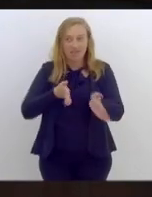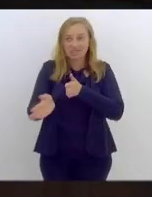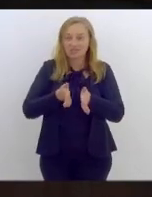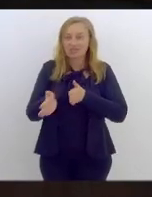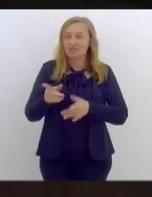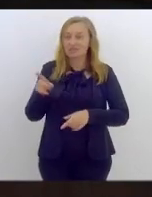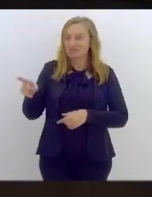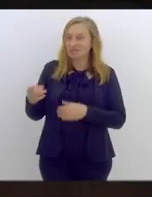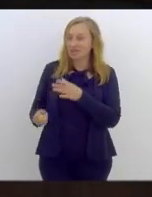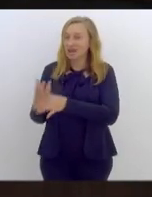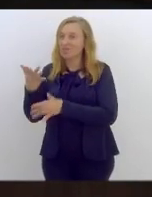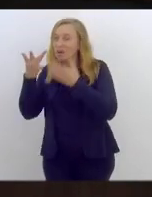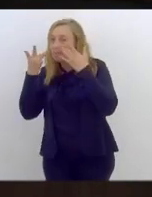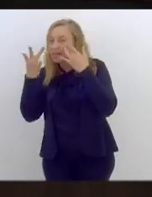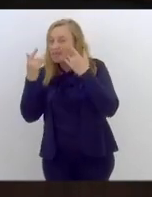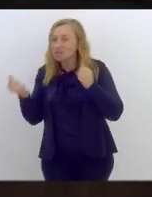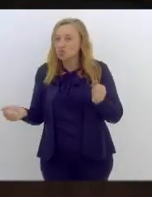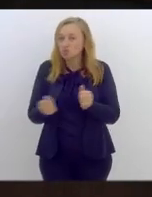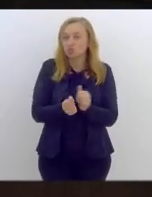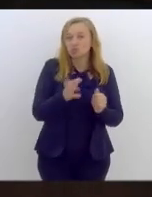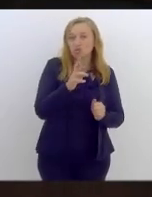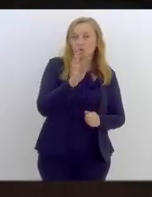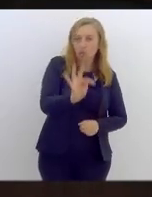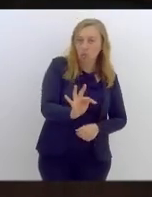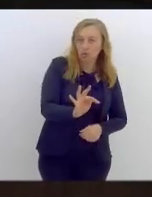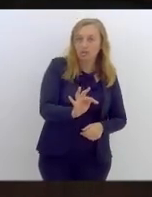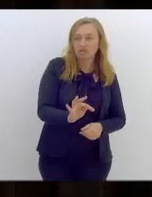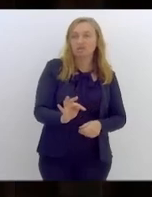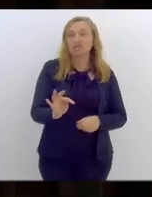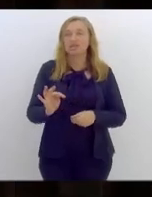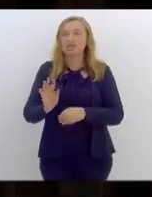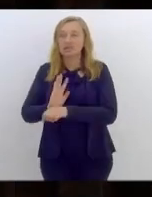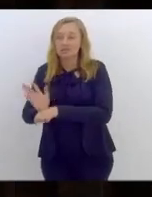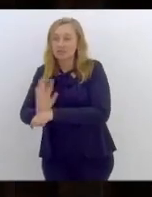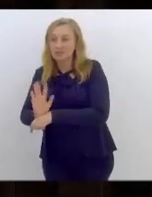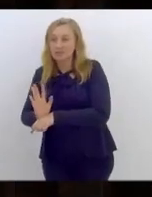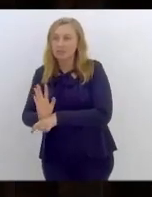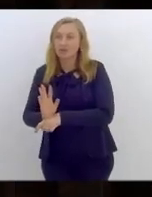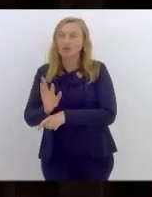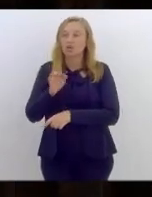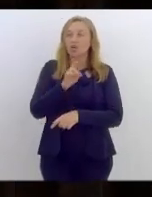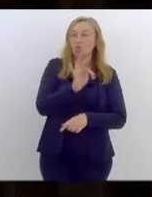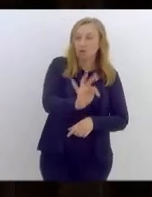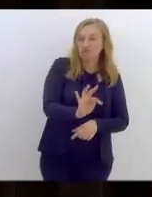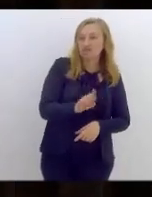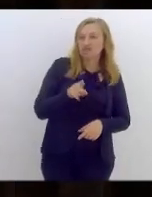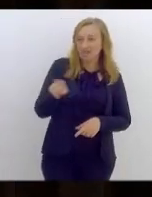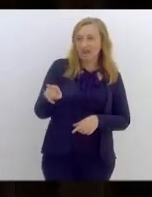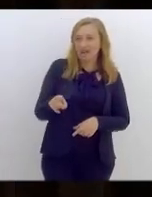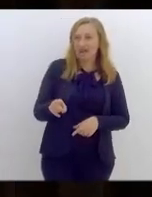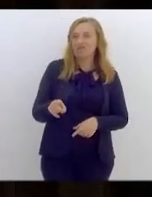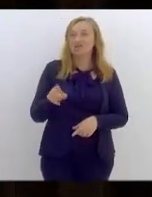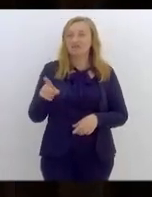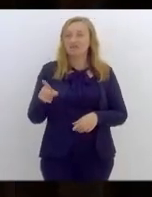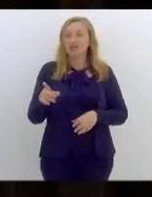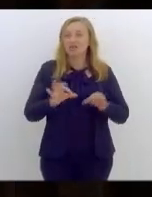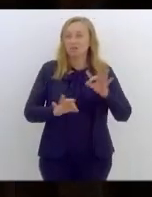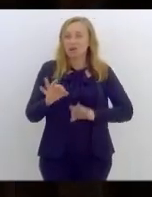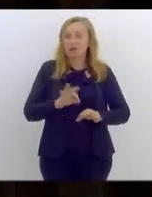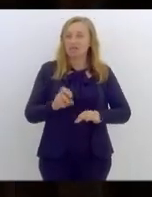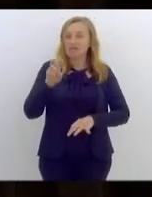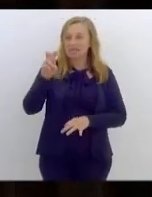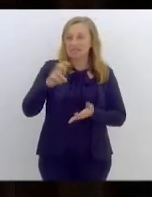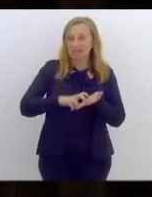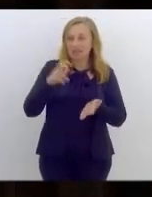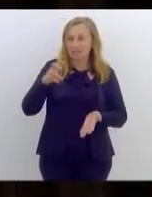peça, Ruth estava lá. A pré-estreia de um filme, Ruth estava lá. Aí você faz um programa, 5 horas da manhã, que passa numa TV